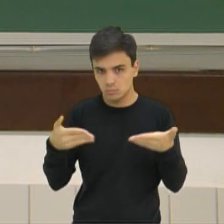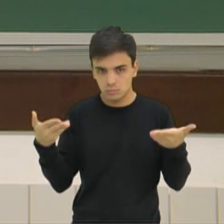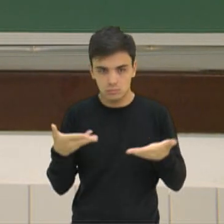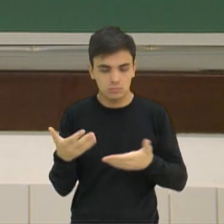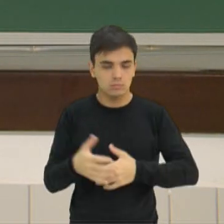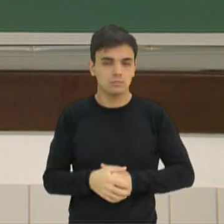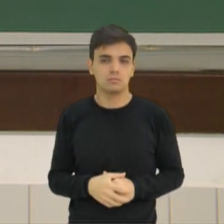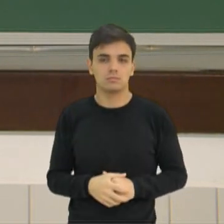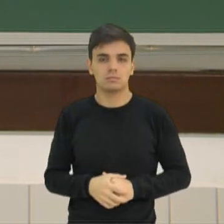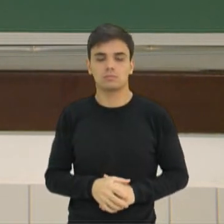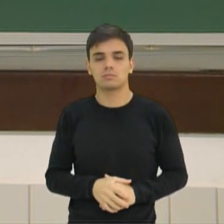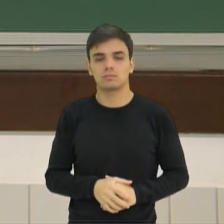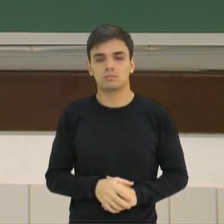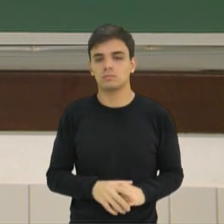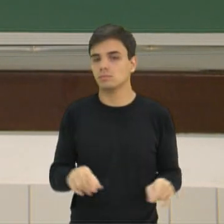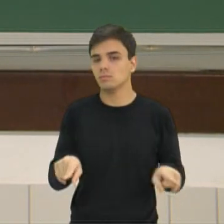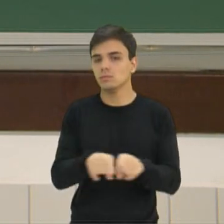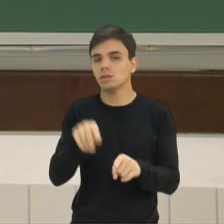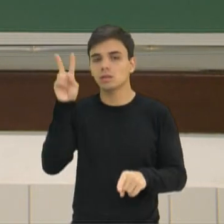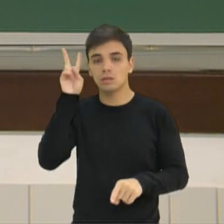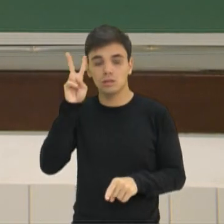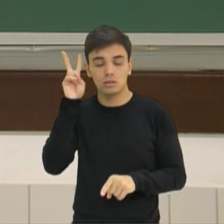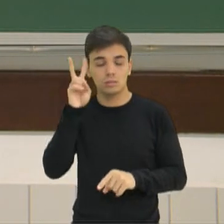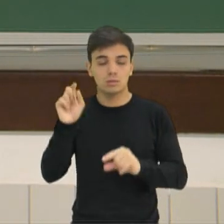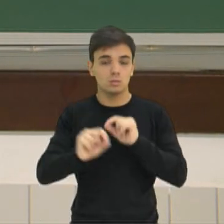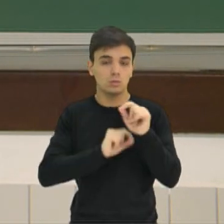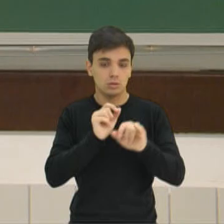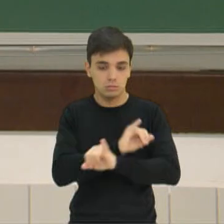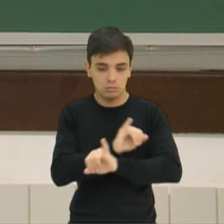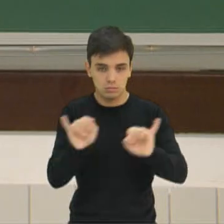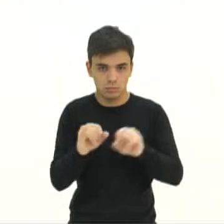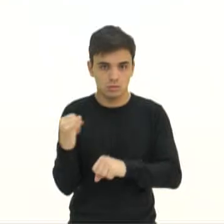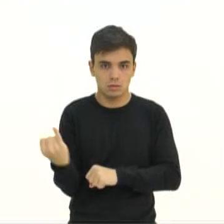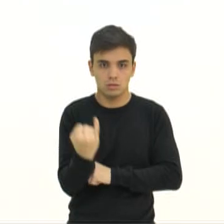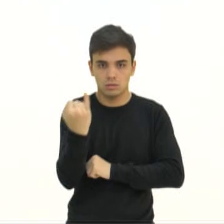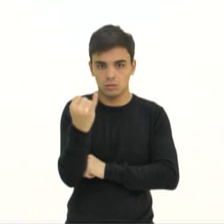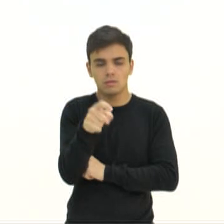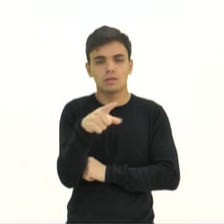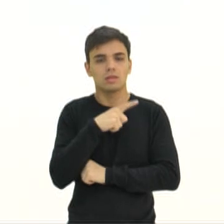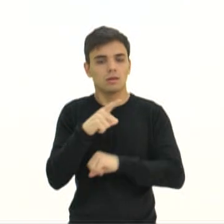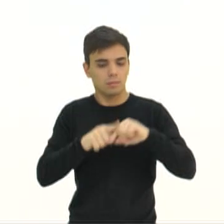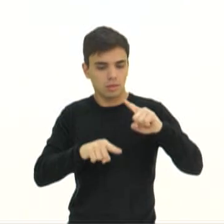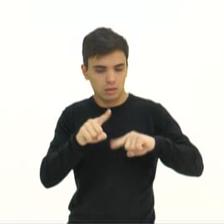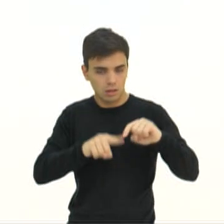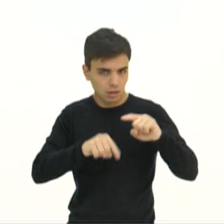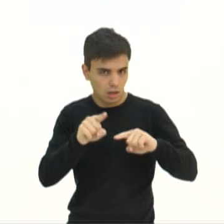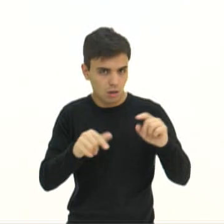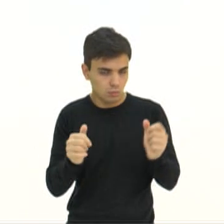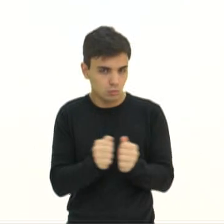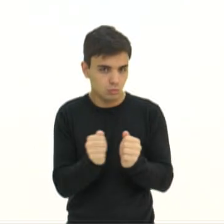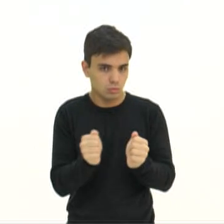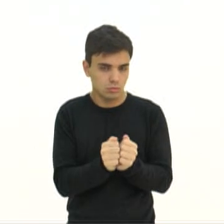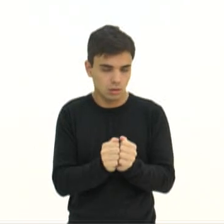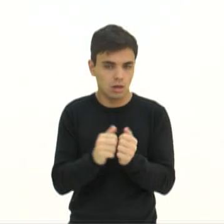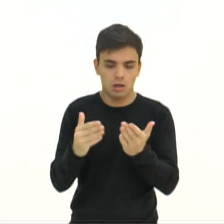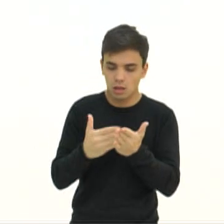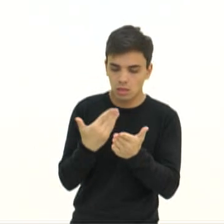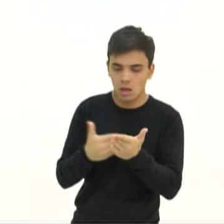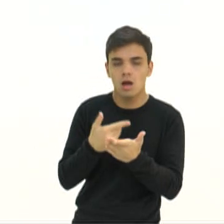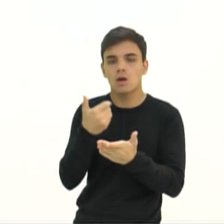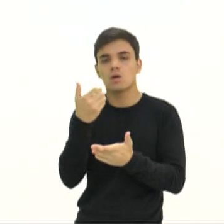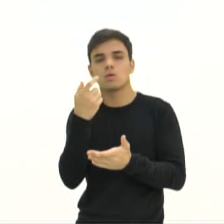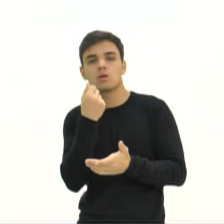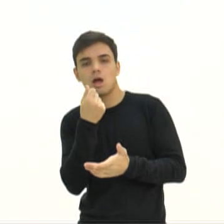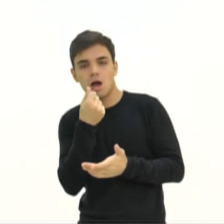né? Lembrando ali recadinhos importantes para vocês. Tenham o material de vocês em mãos, caderno, lápis, caneta, acompanhem,